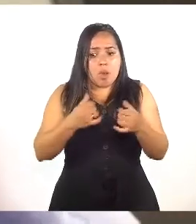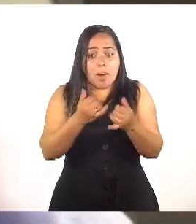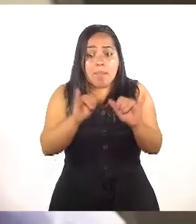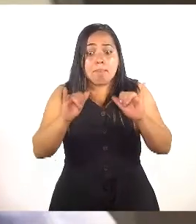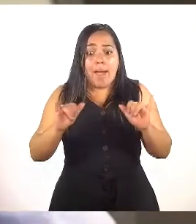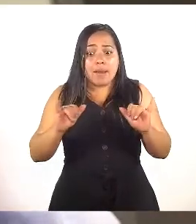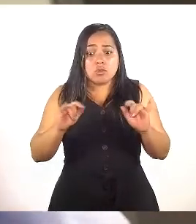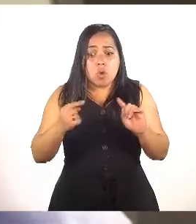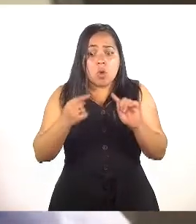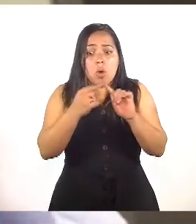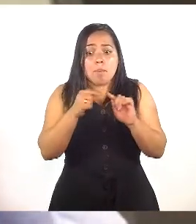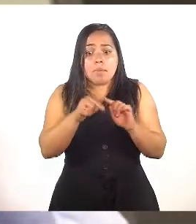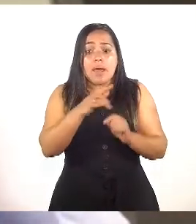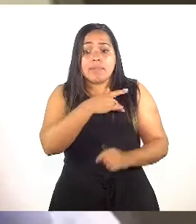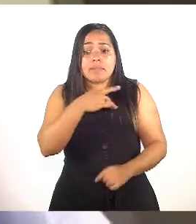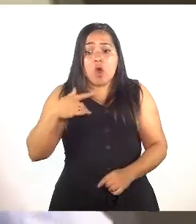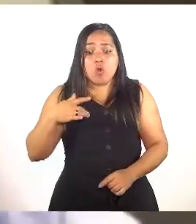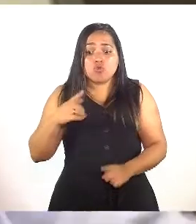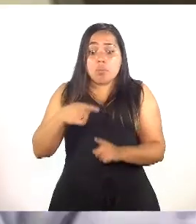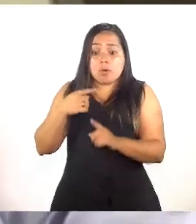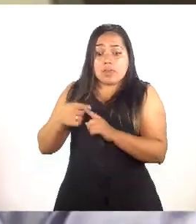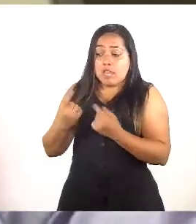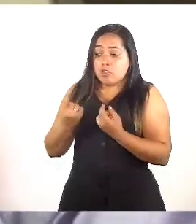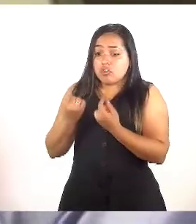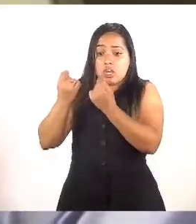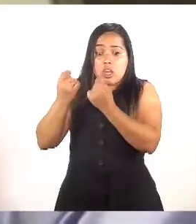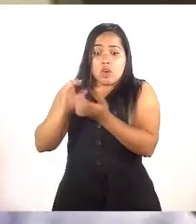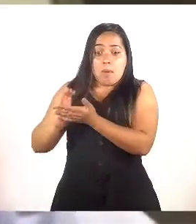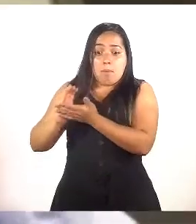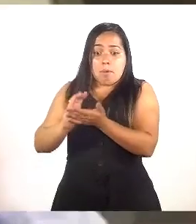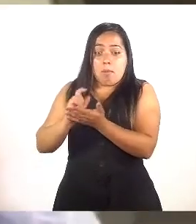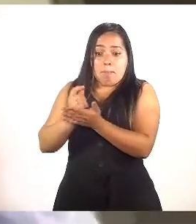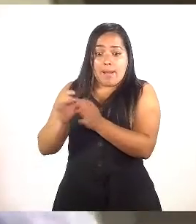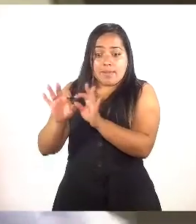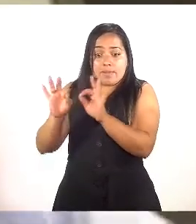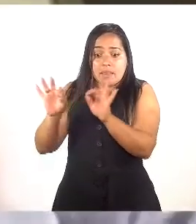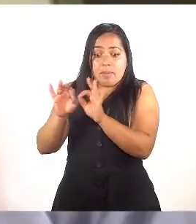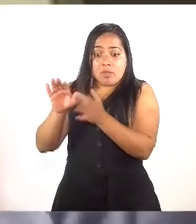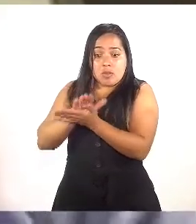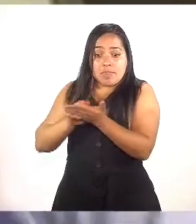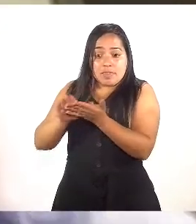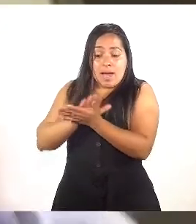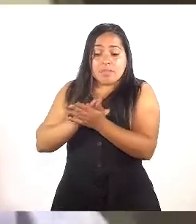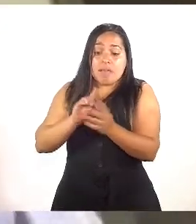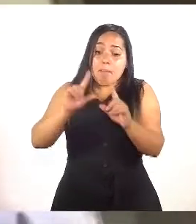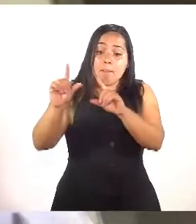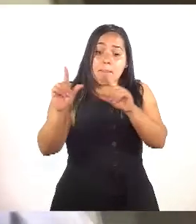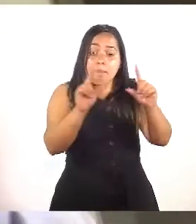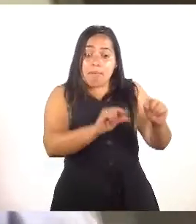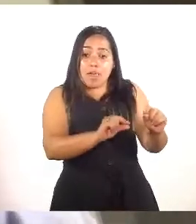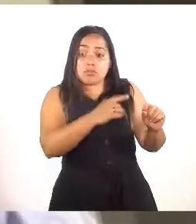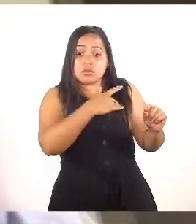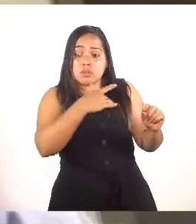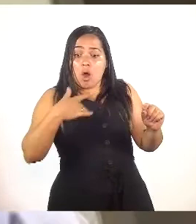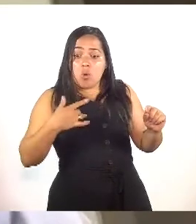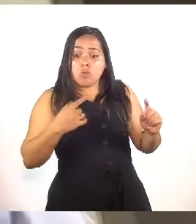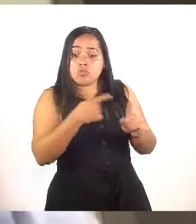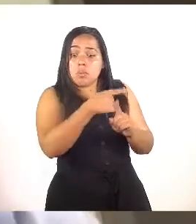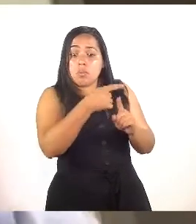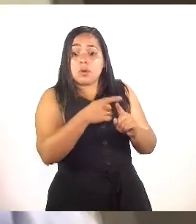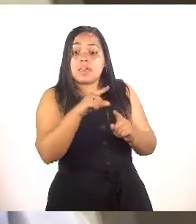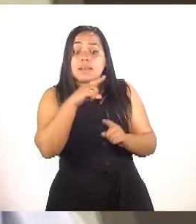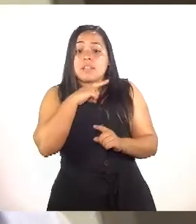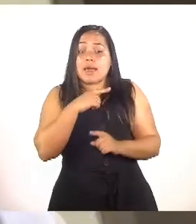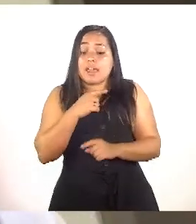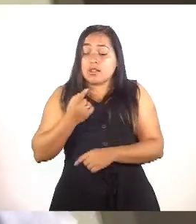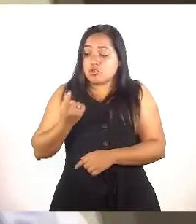você investe no saneamento, você vai deixar de investir menos, vai ter menos gasto na saúde, porque cada